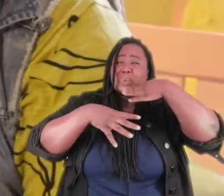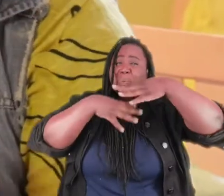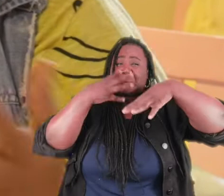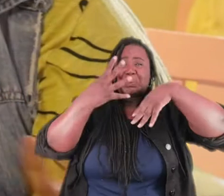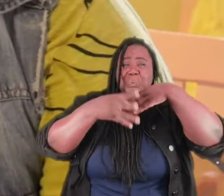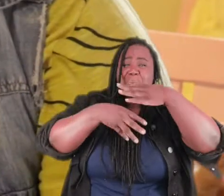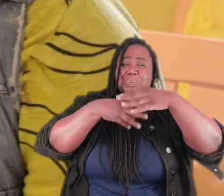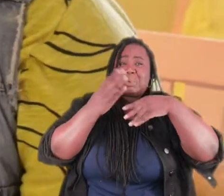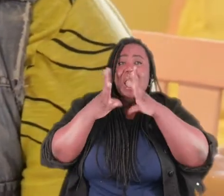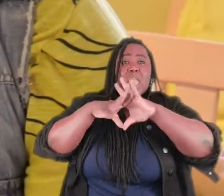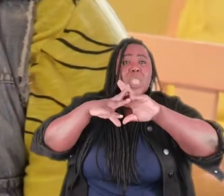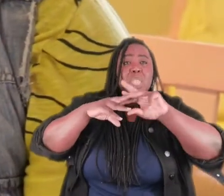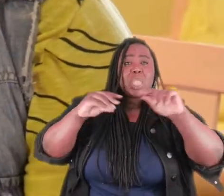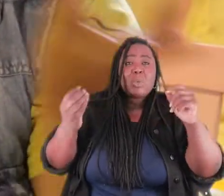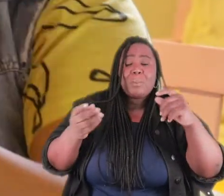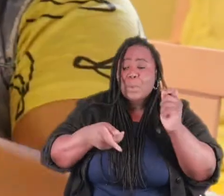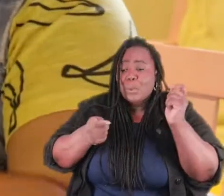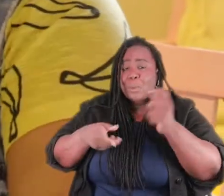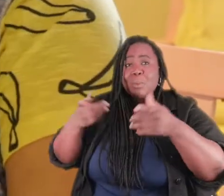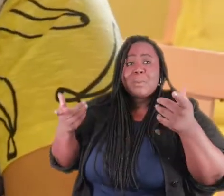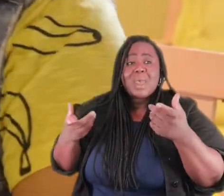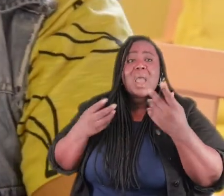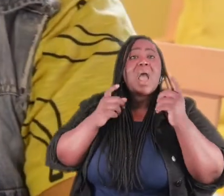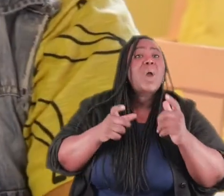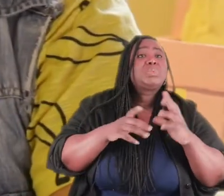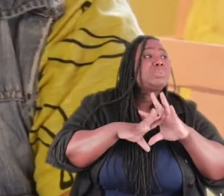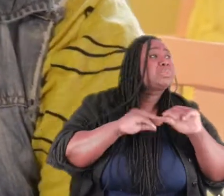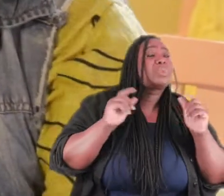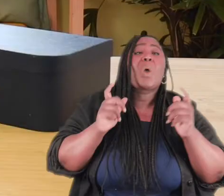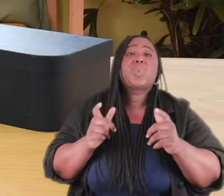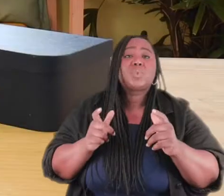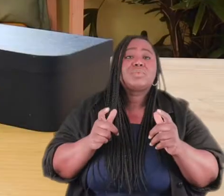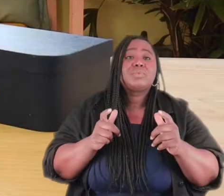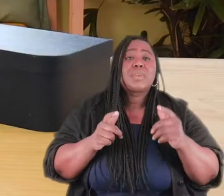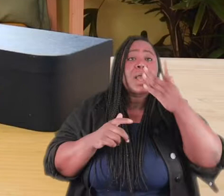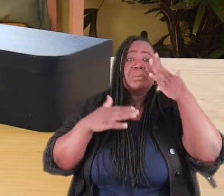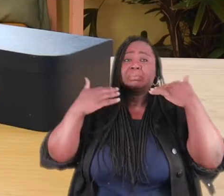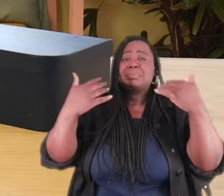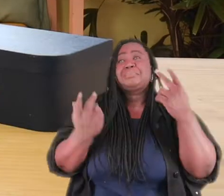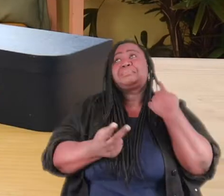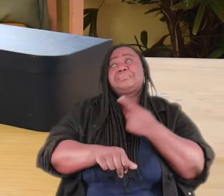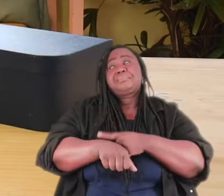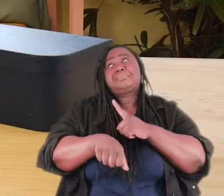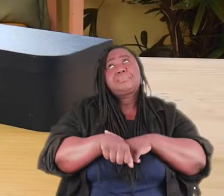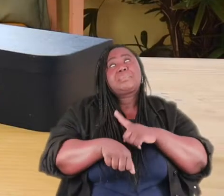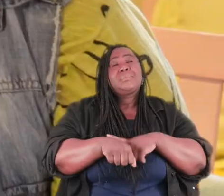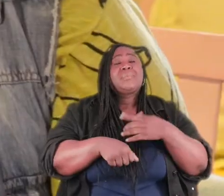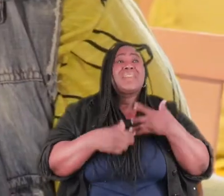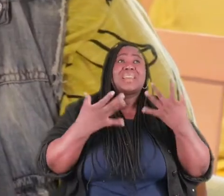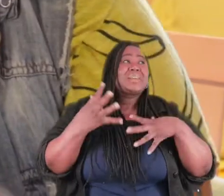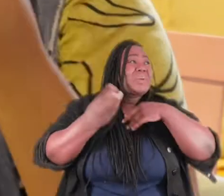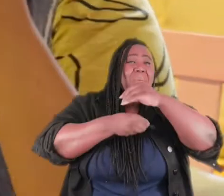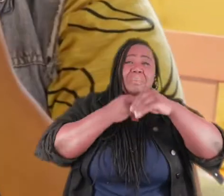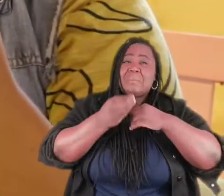rebuliço. Desapareceu o mágico ou tomou um chá de sumiço. A plateia impaciente era grande a